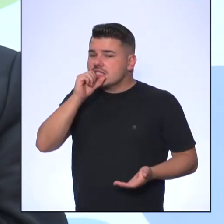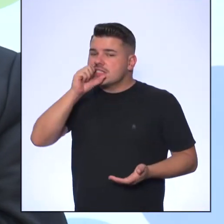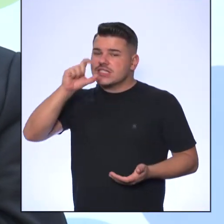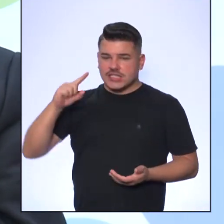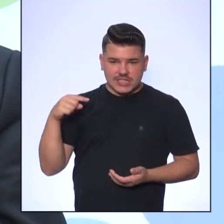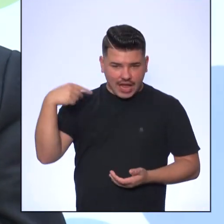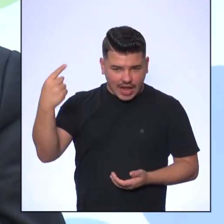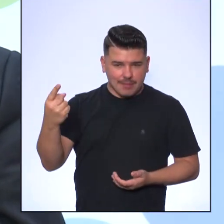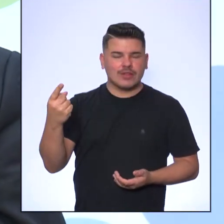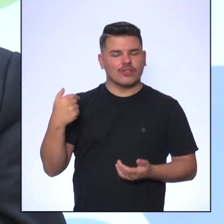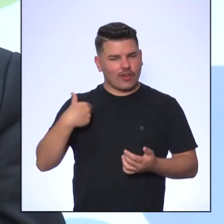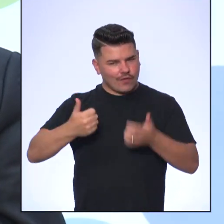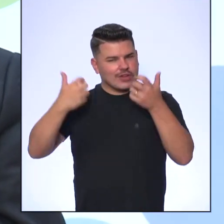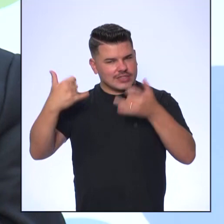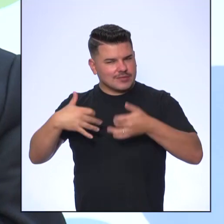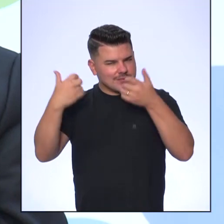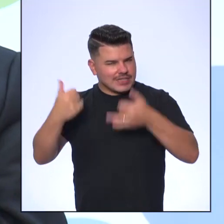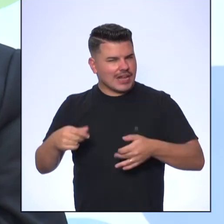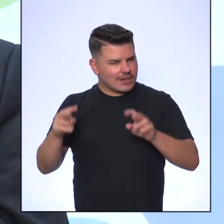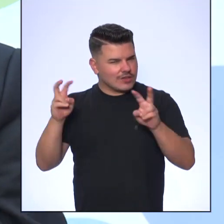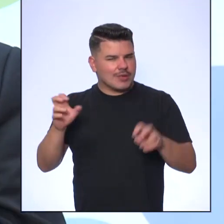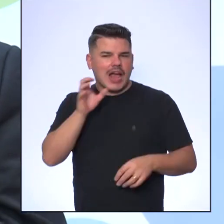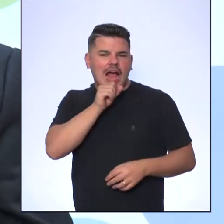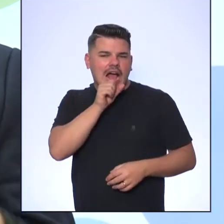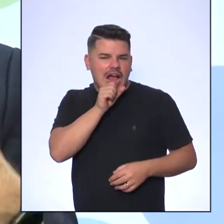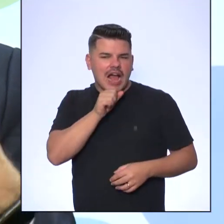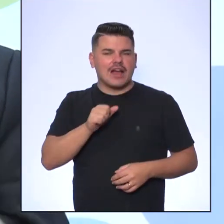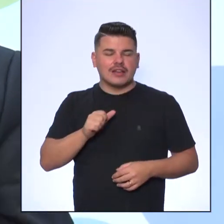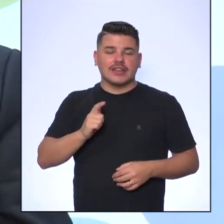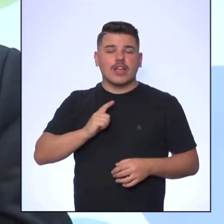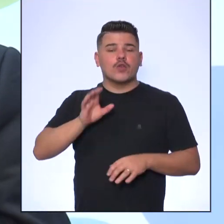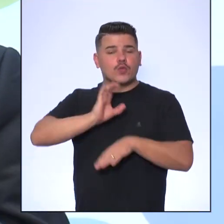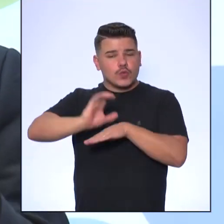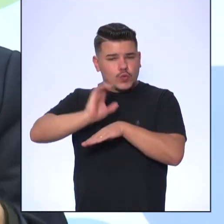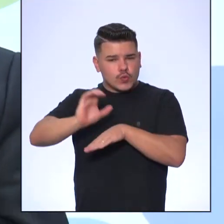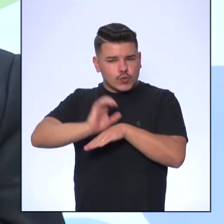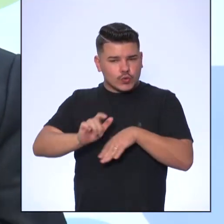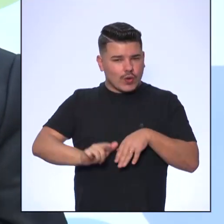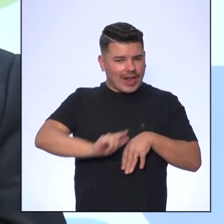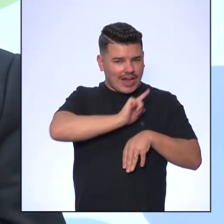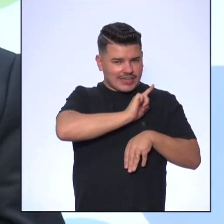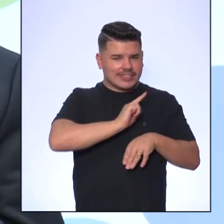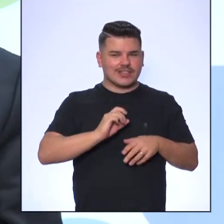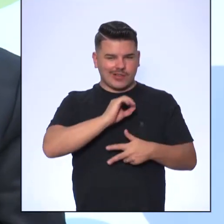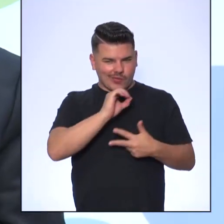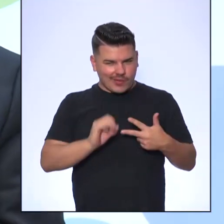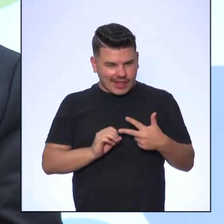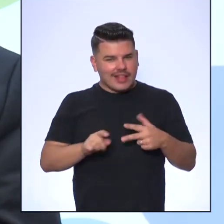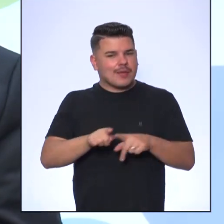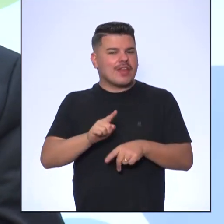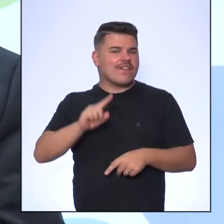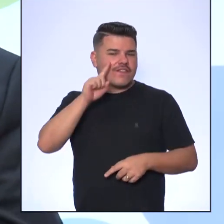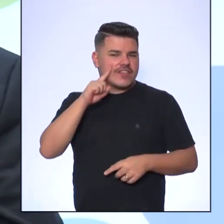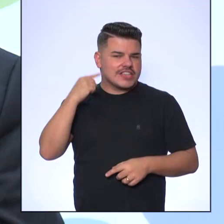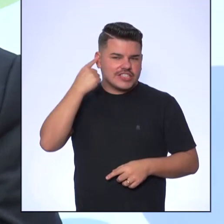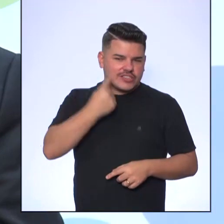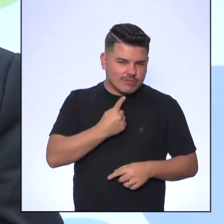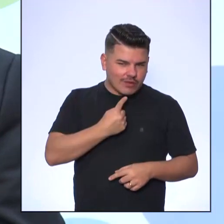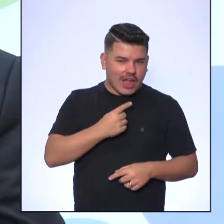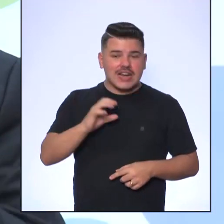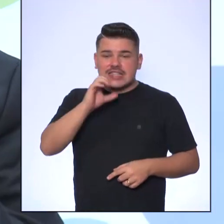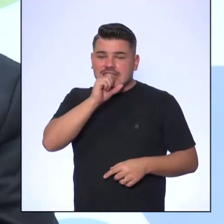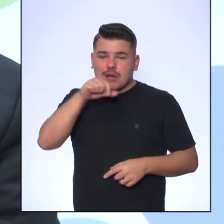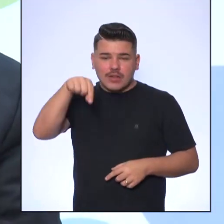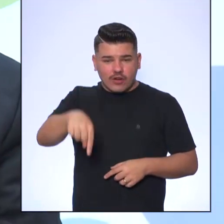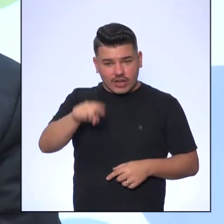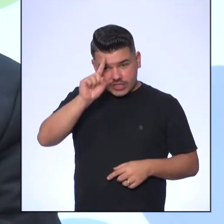falar sobre isso já com vocês. A gente vai ter o cursinho preparatório aqui para Enem, para vestibulares, começando neste sábado, dia